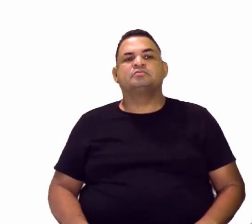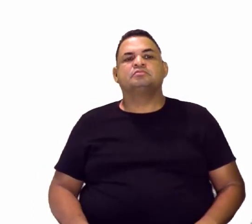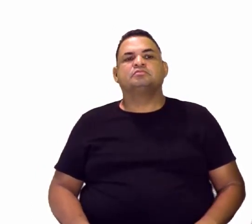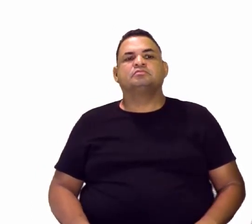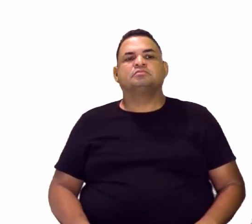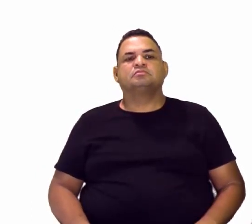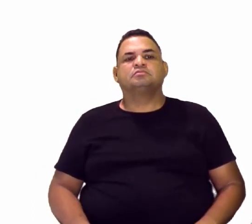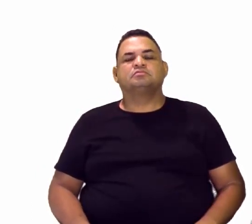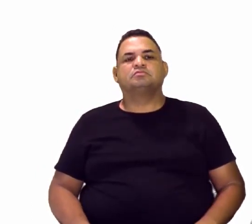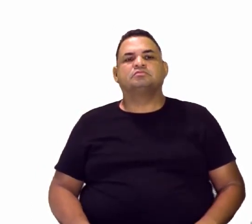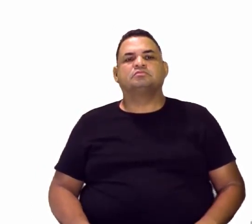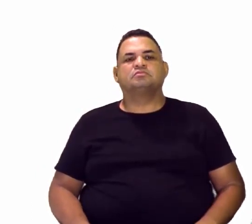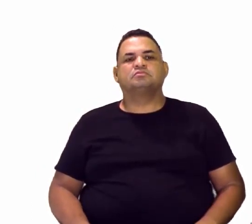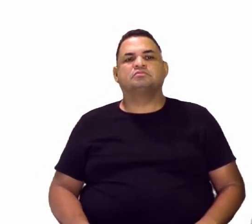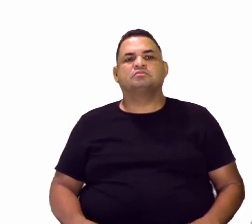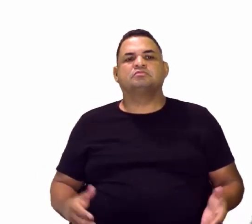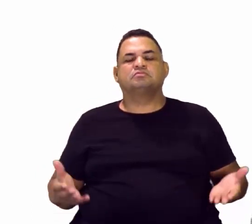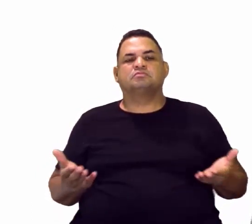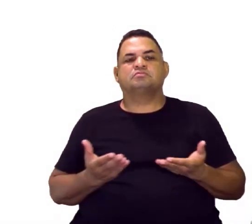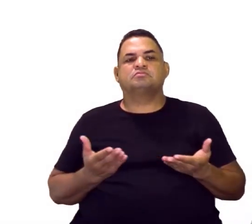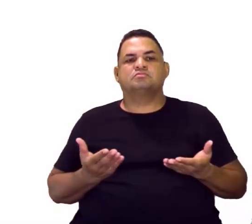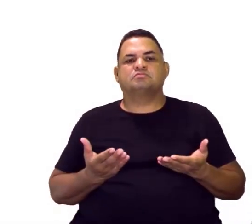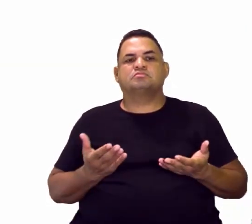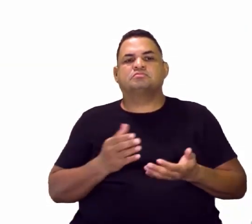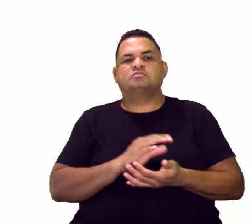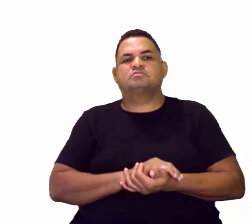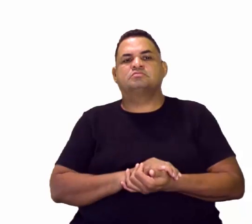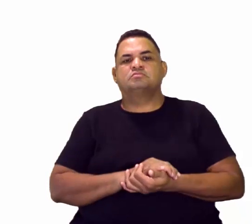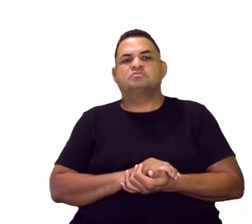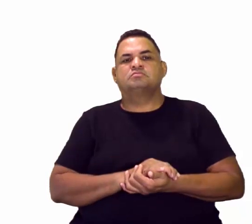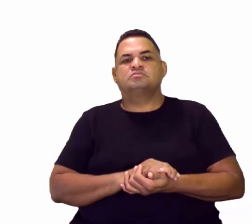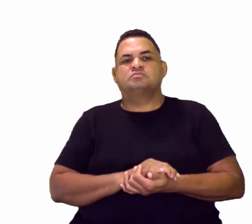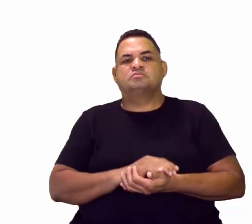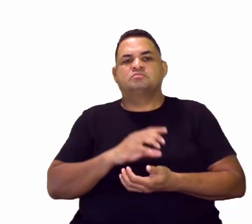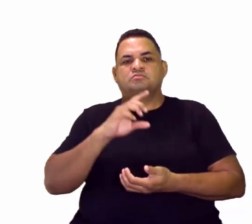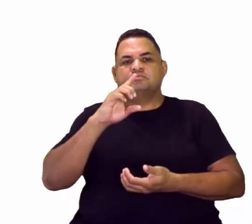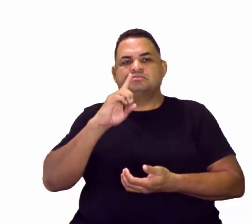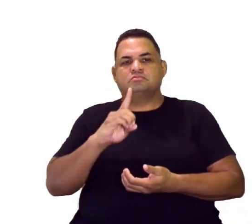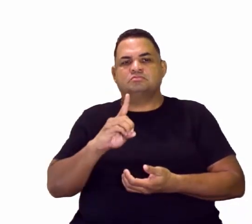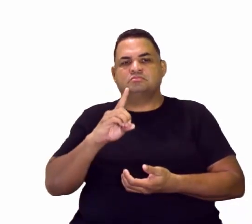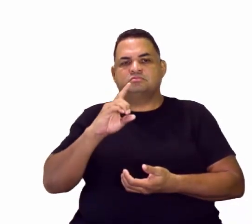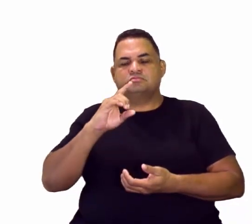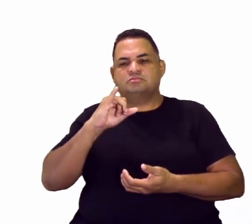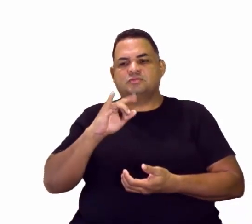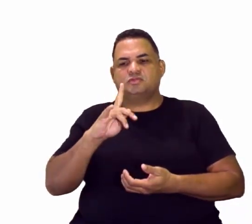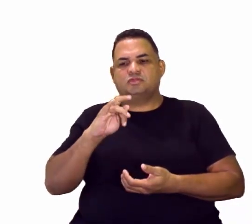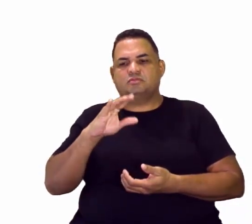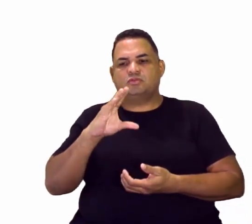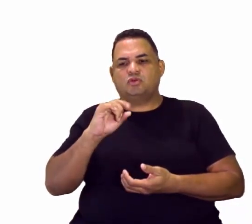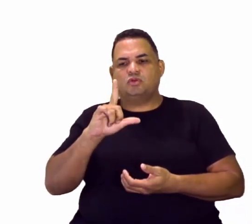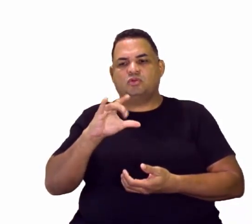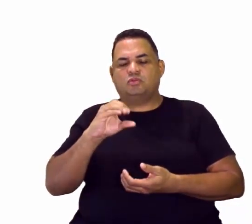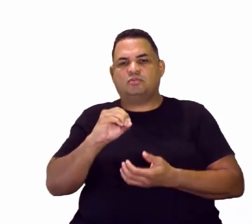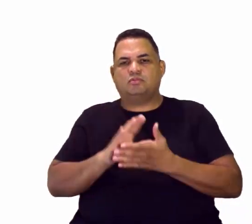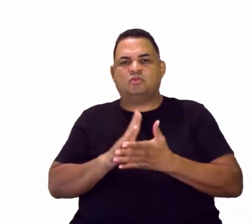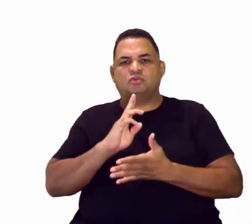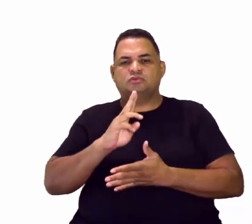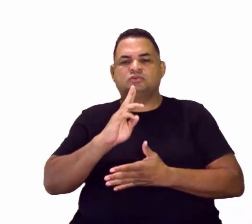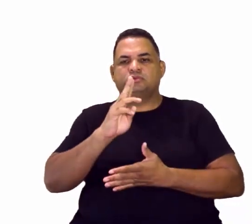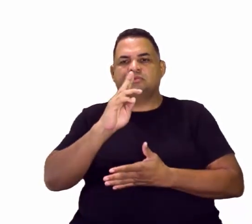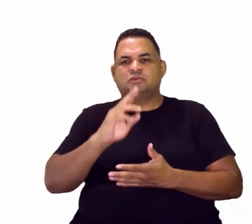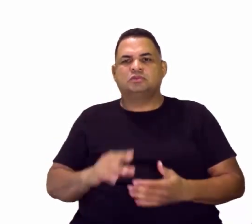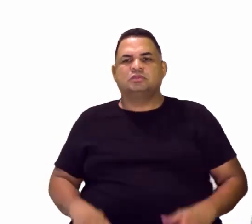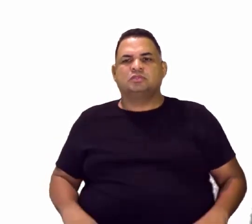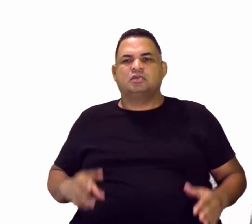Agora, com relação ao dipolo permanente, agora